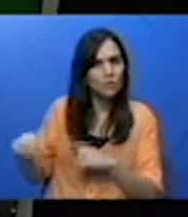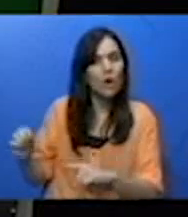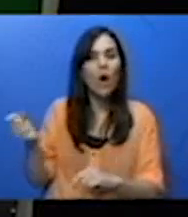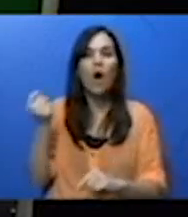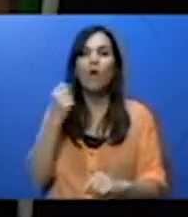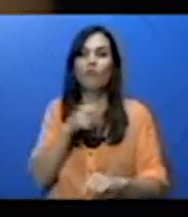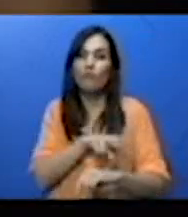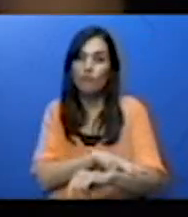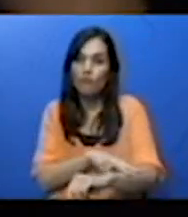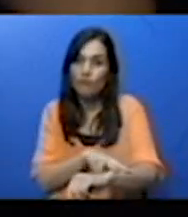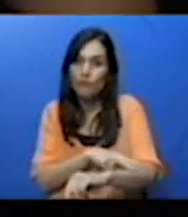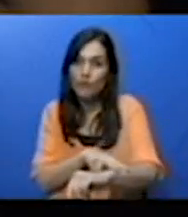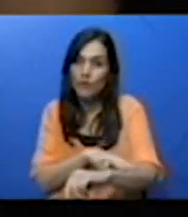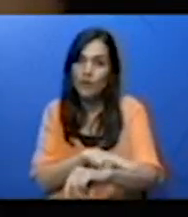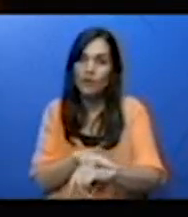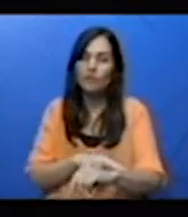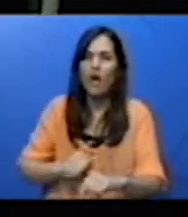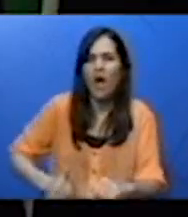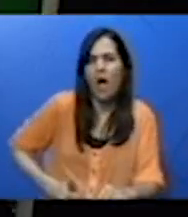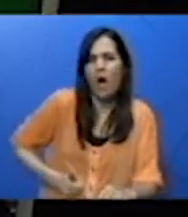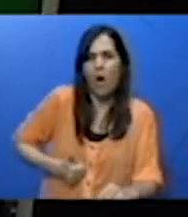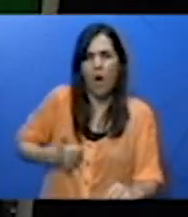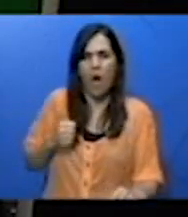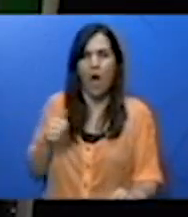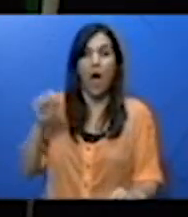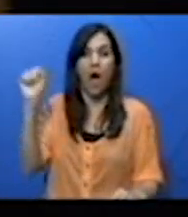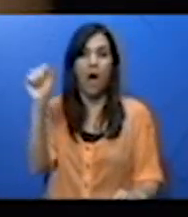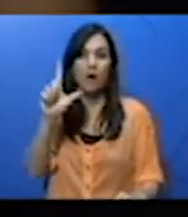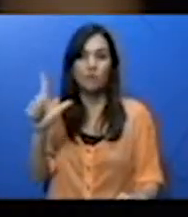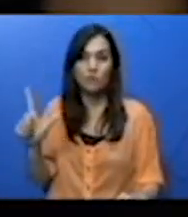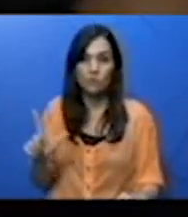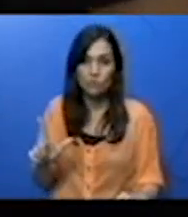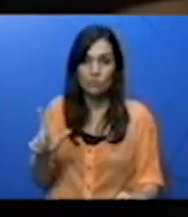arrogante, azul e renitente, novamente, de